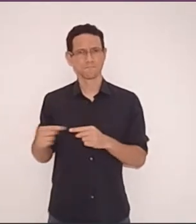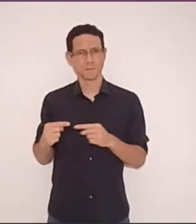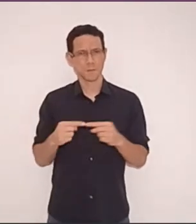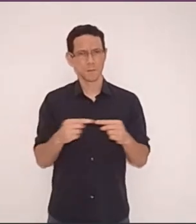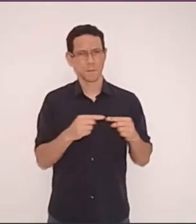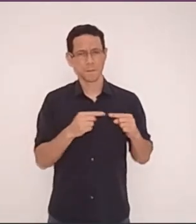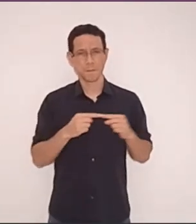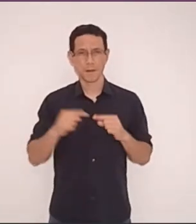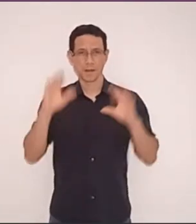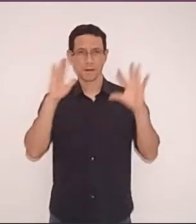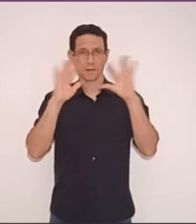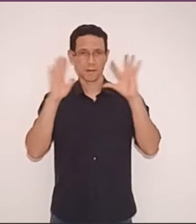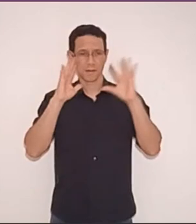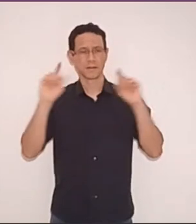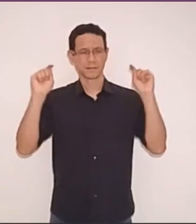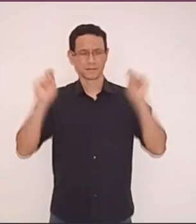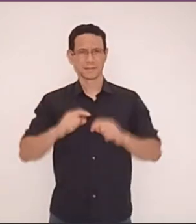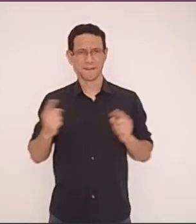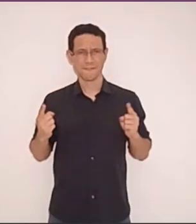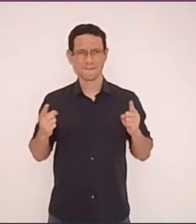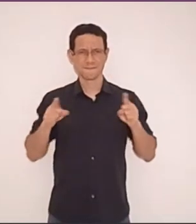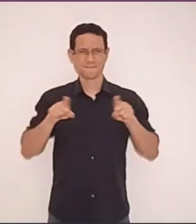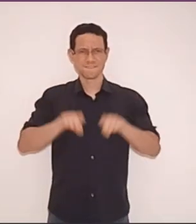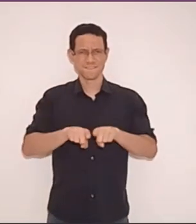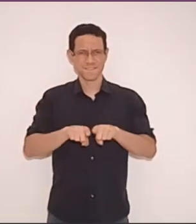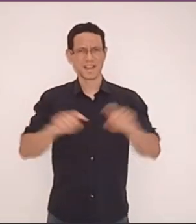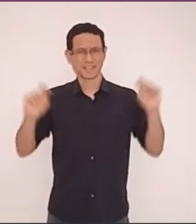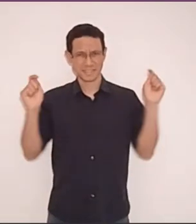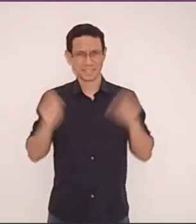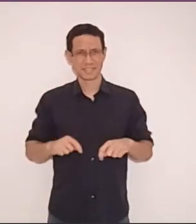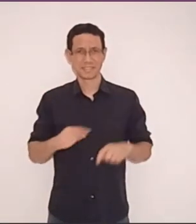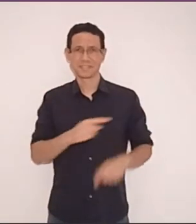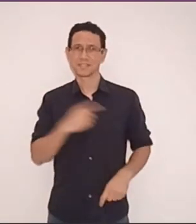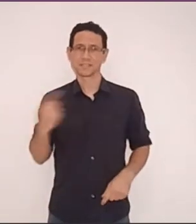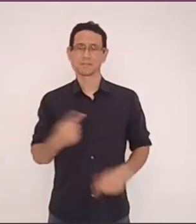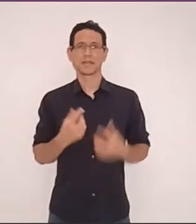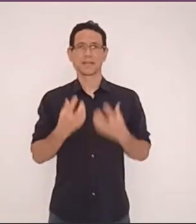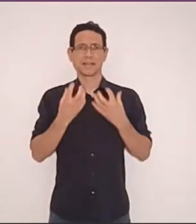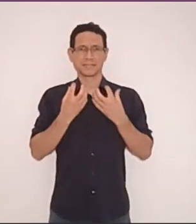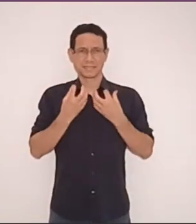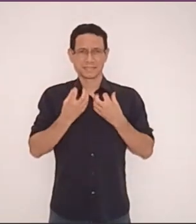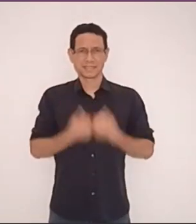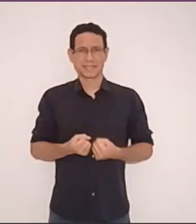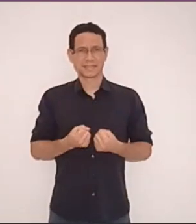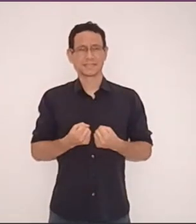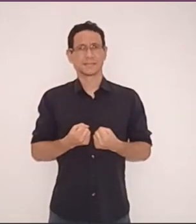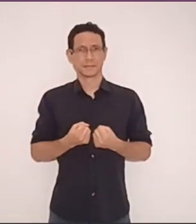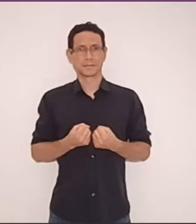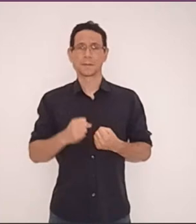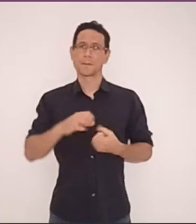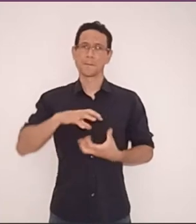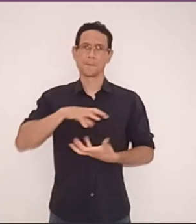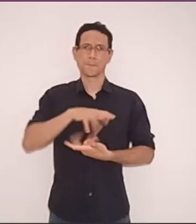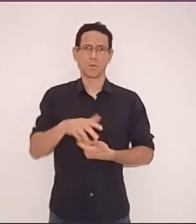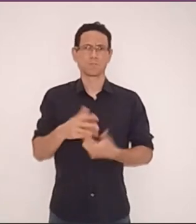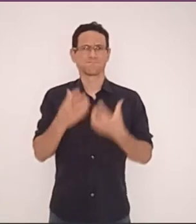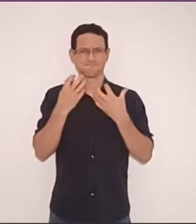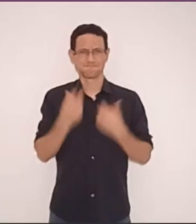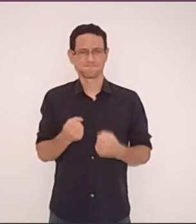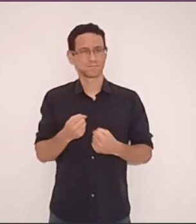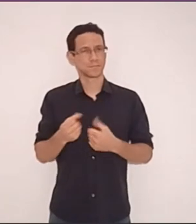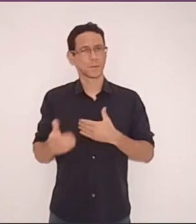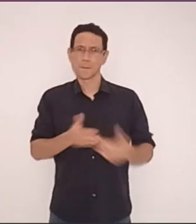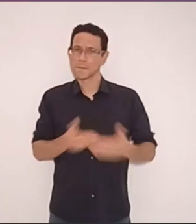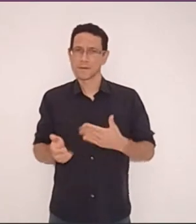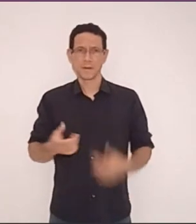a pensar um forte abraço a vida sem ver se consigo alguma forma quando a